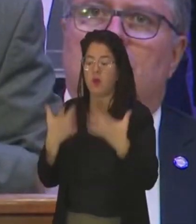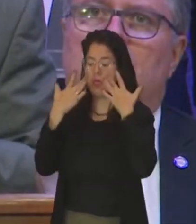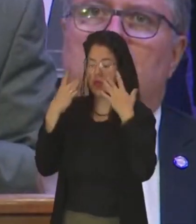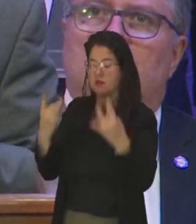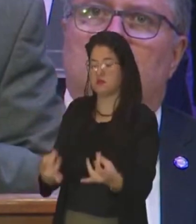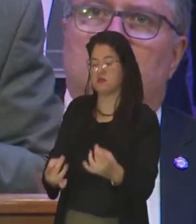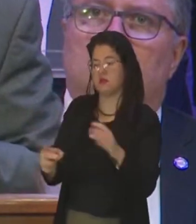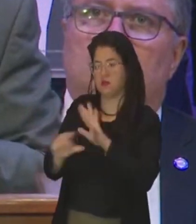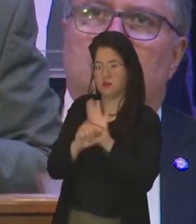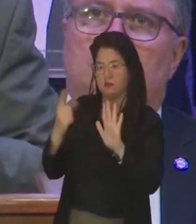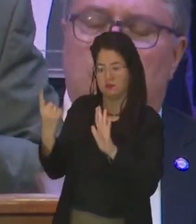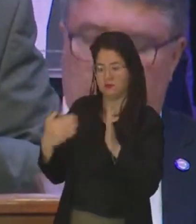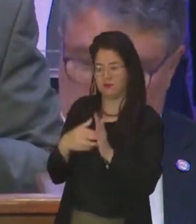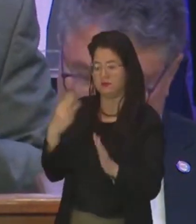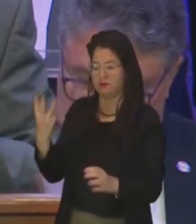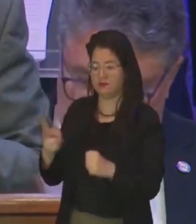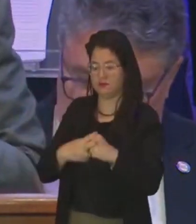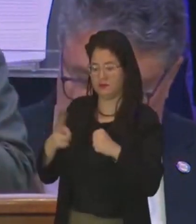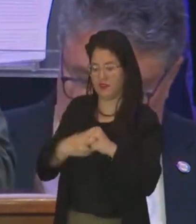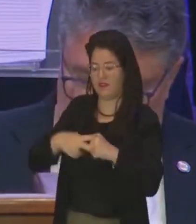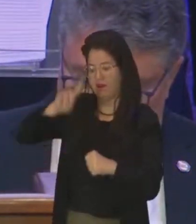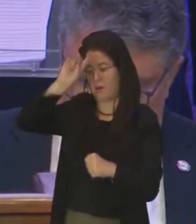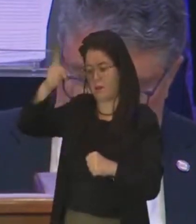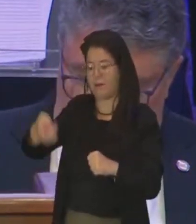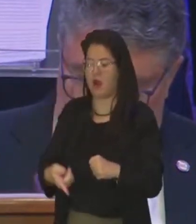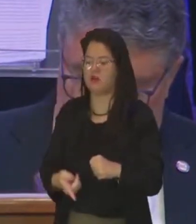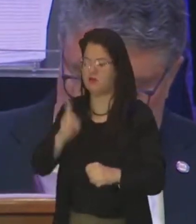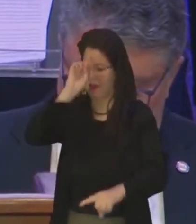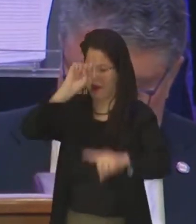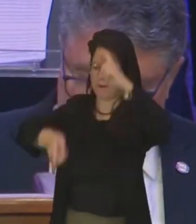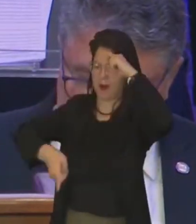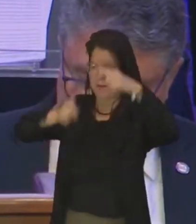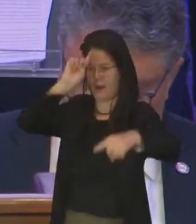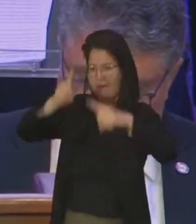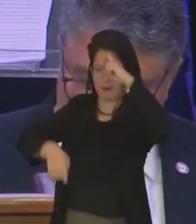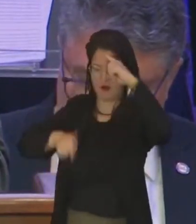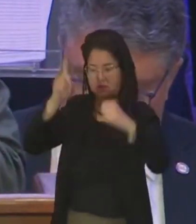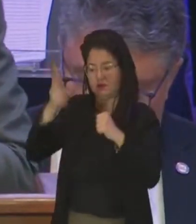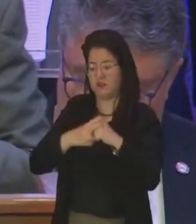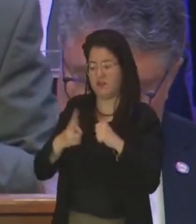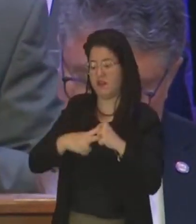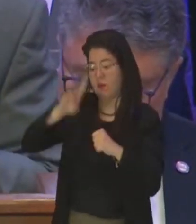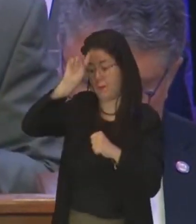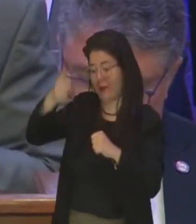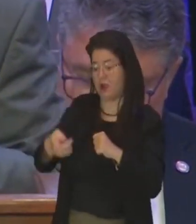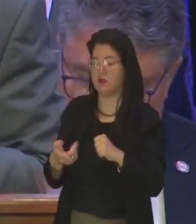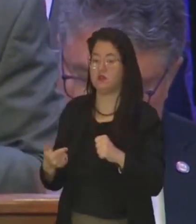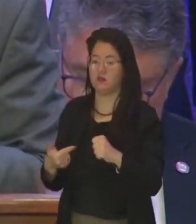nos versículos de 1 a 3 nós temos verbos no imperativo, ordens. São ordens.